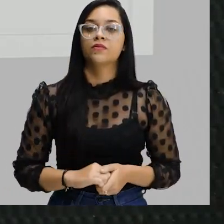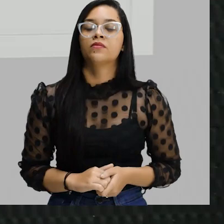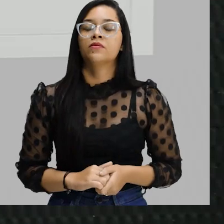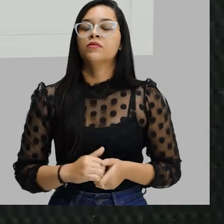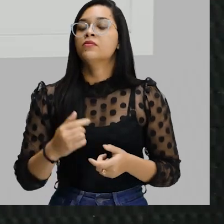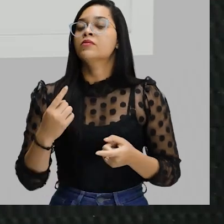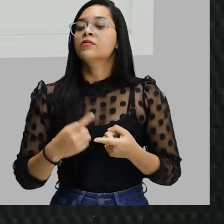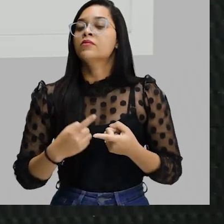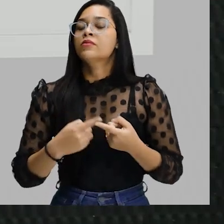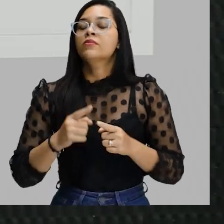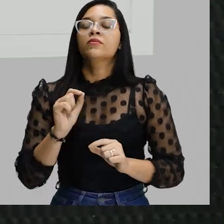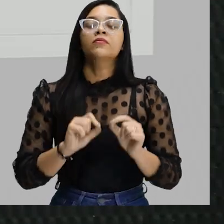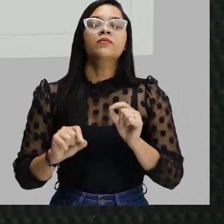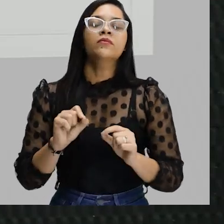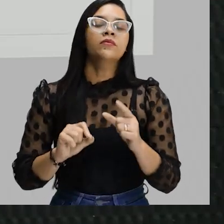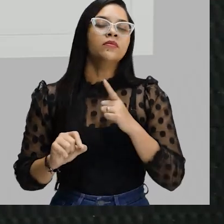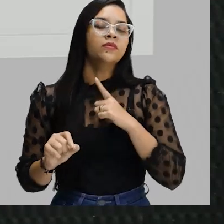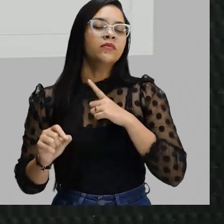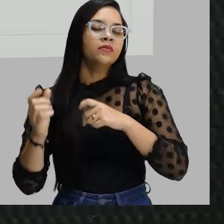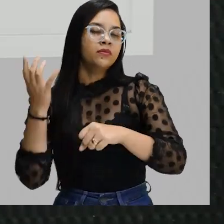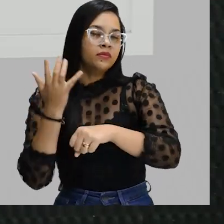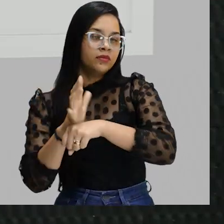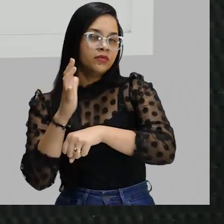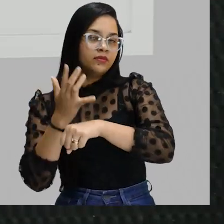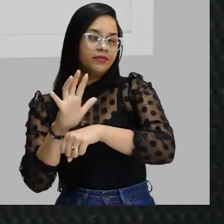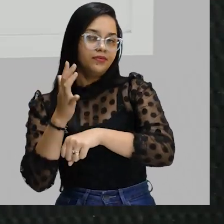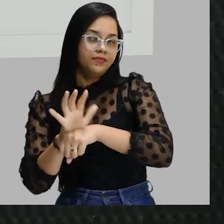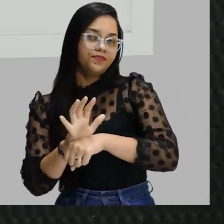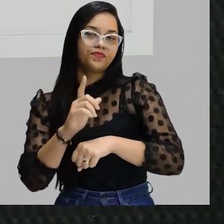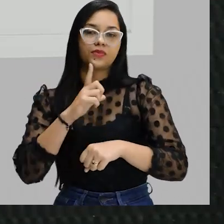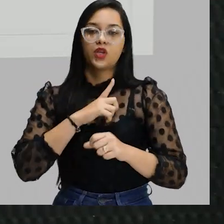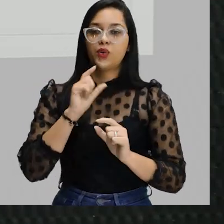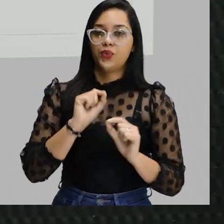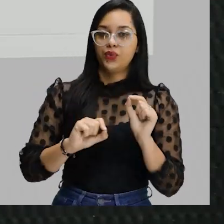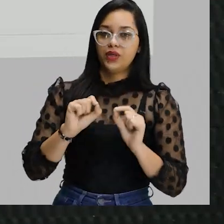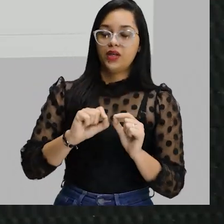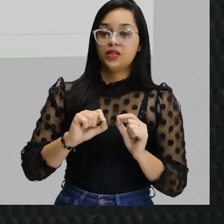Isso graças à ação de uma